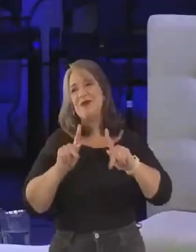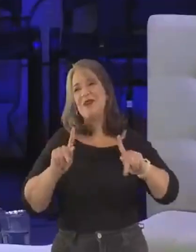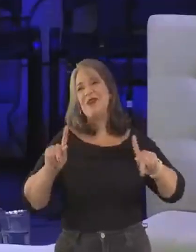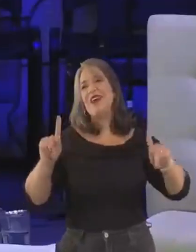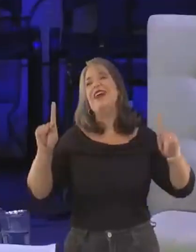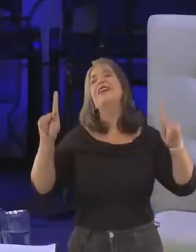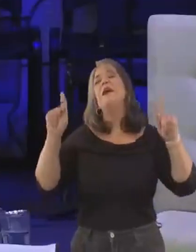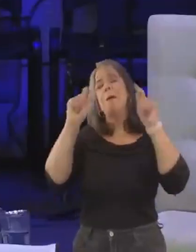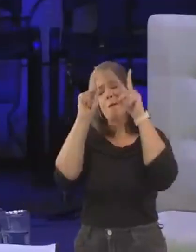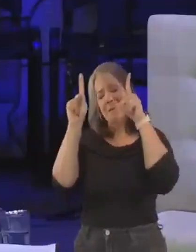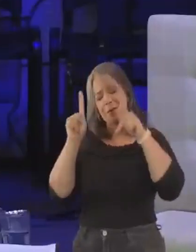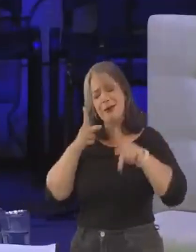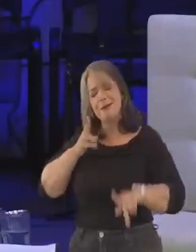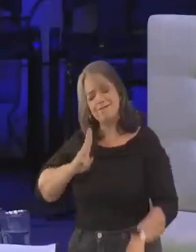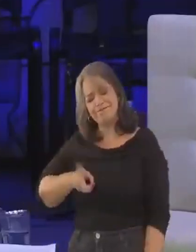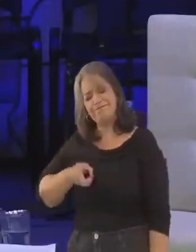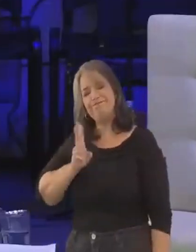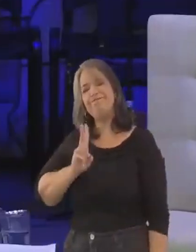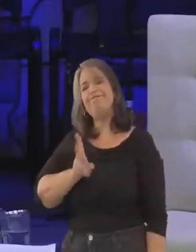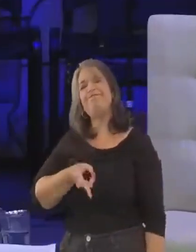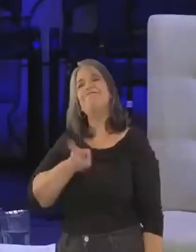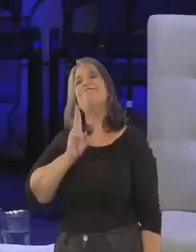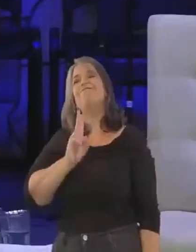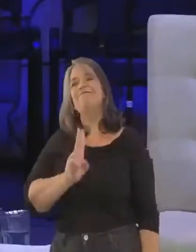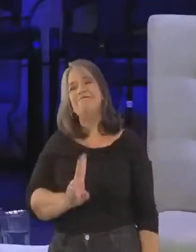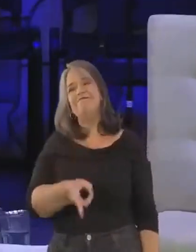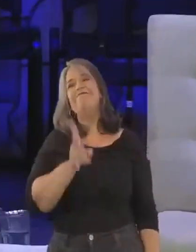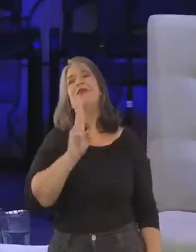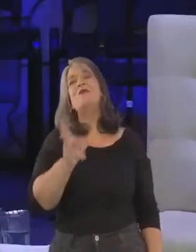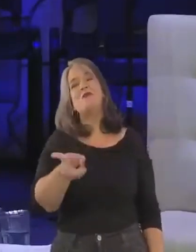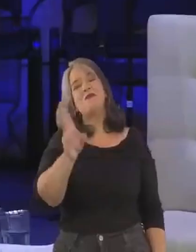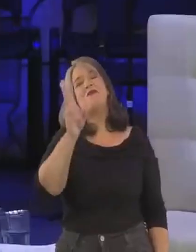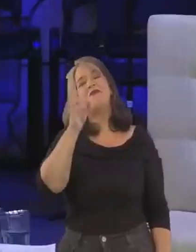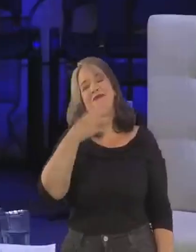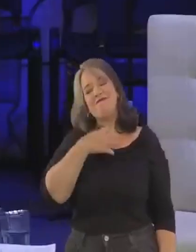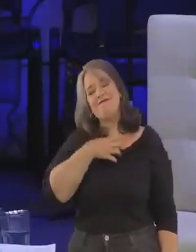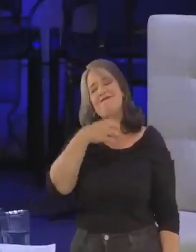alcancei, perdura no meu